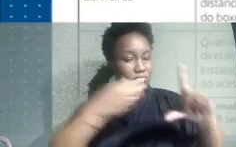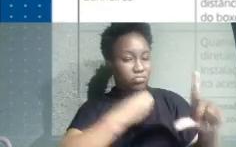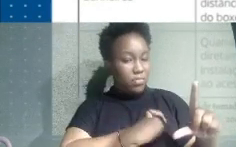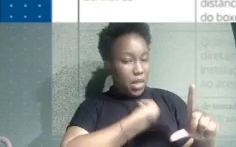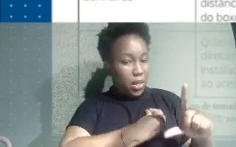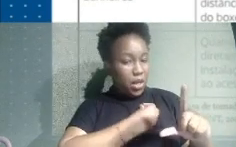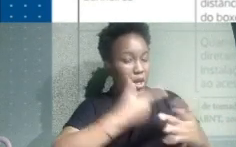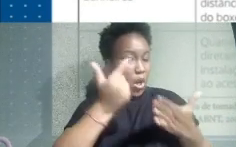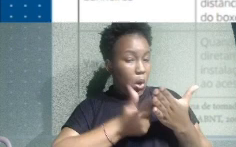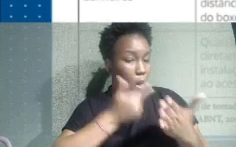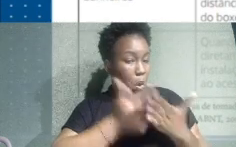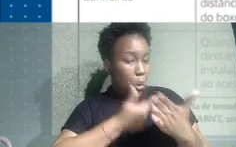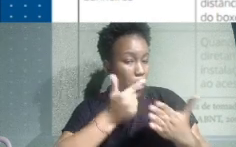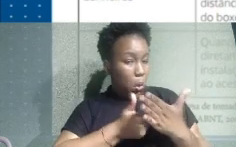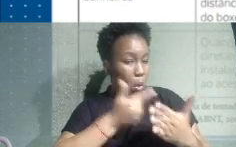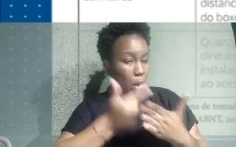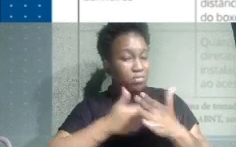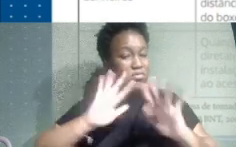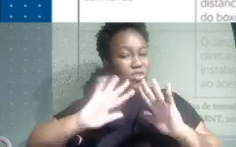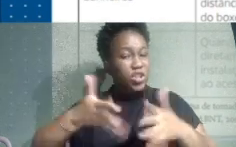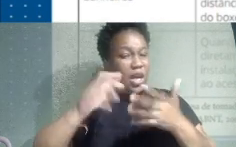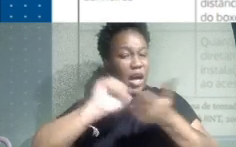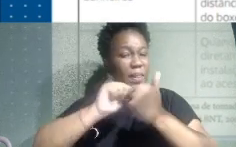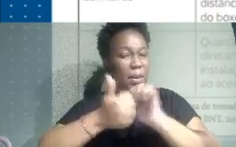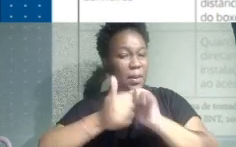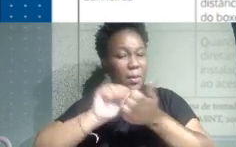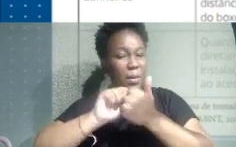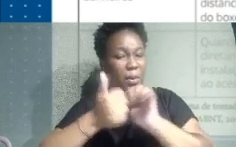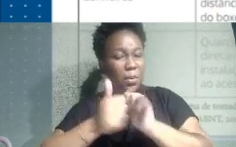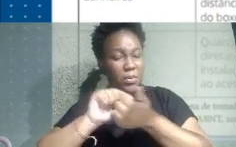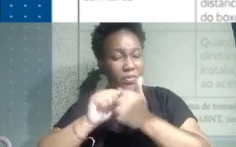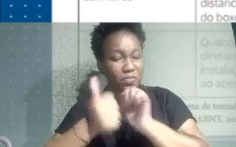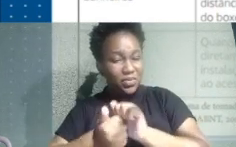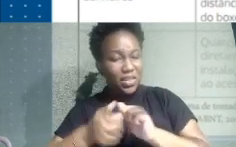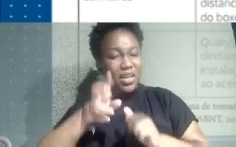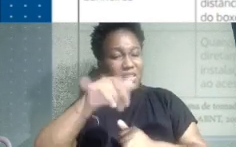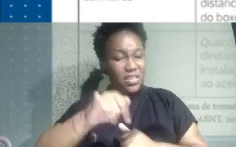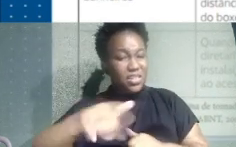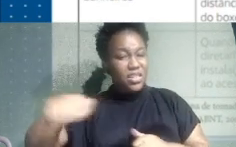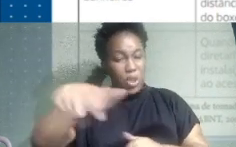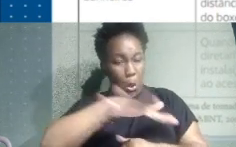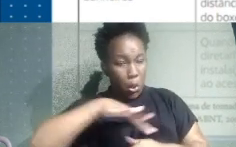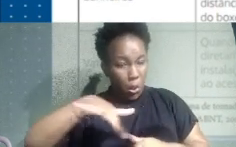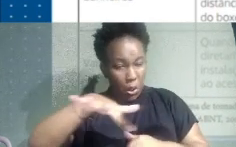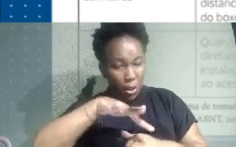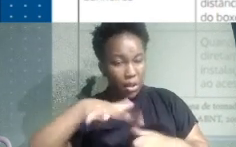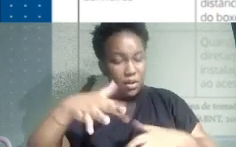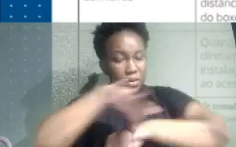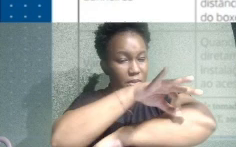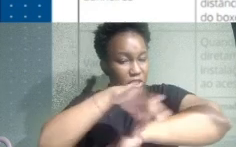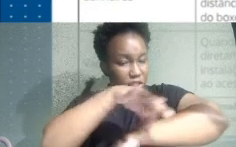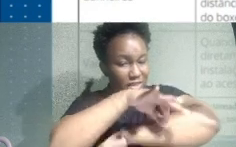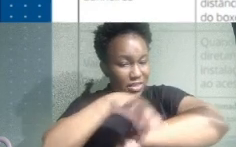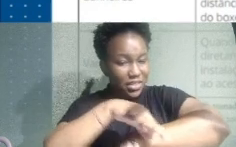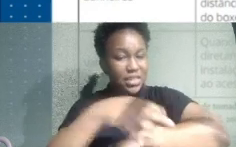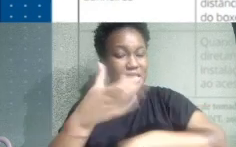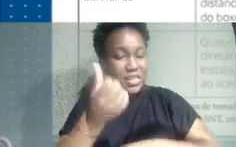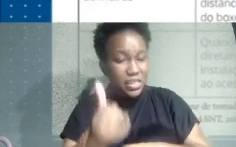adaptado da norma, tá? Então, por exemplo, se o cômodo ou dependência tiver uma área inferior a 6 metros quadrados, pelo menos uma